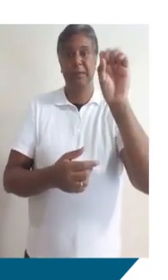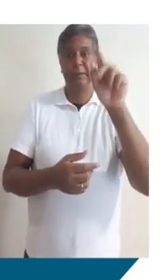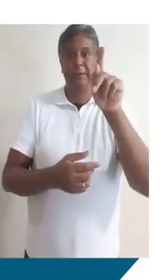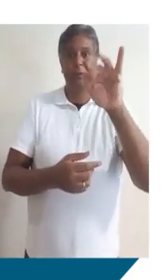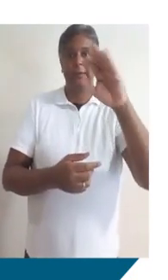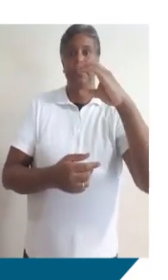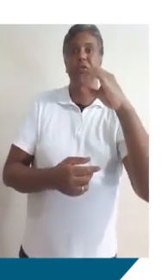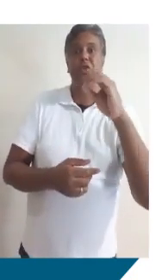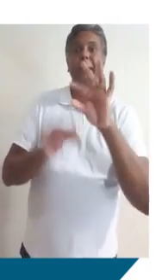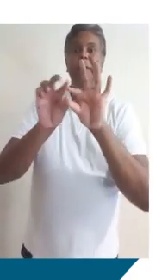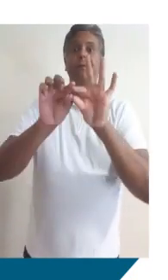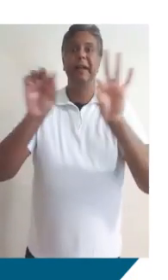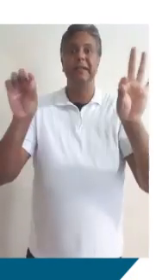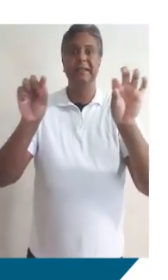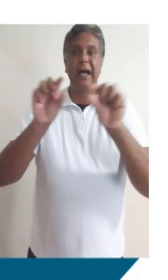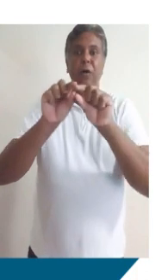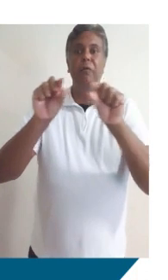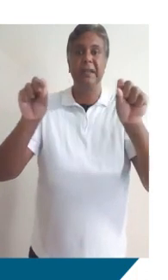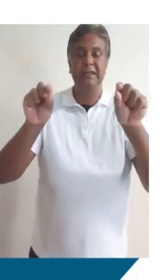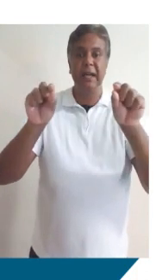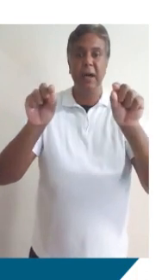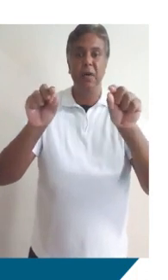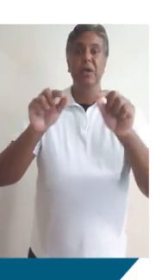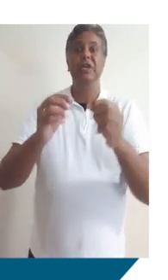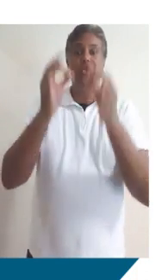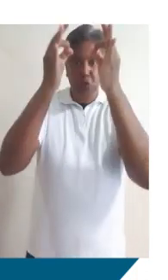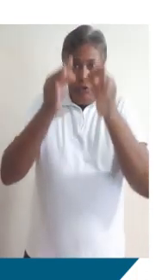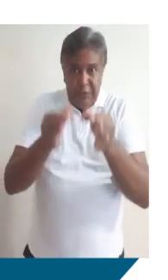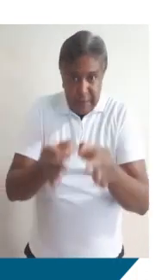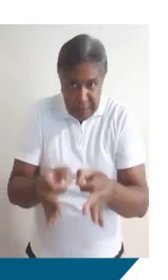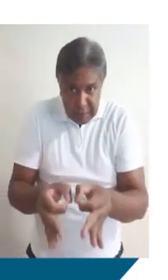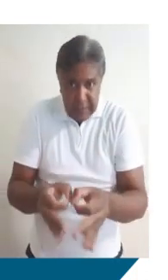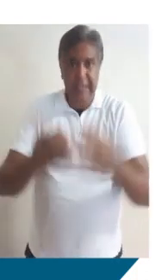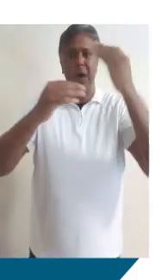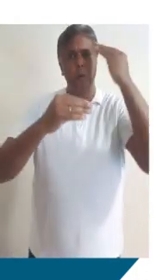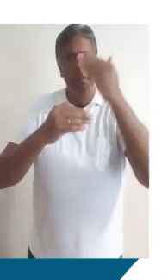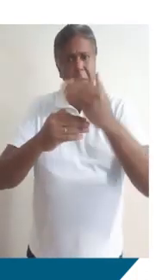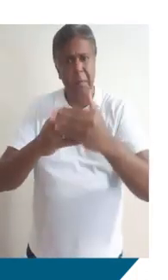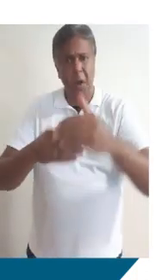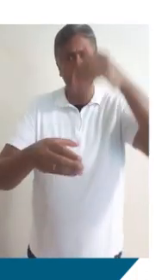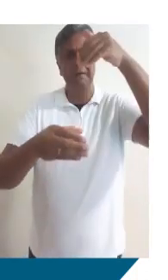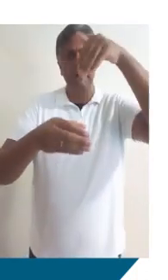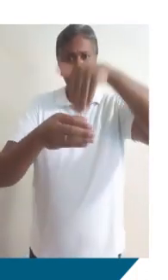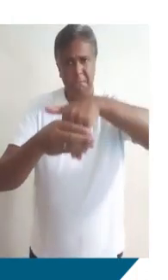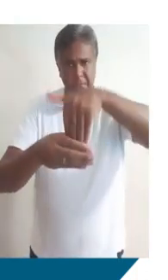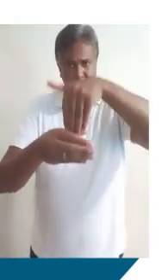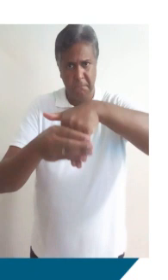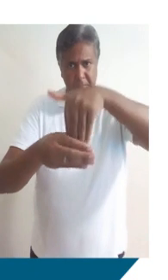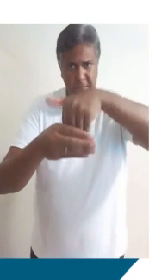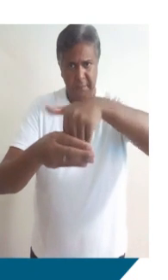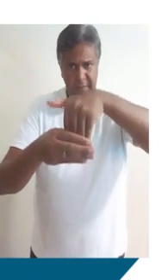a fundamentação. Então a gente escreve o tópico frasal e justifica, comprova, fundamenta com a